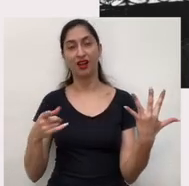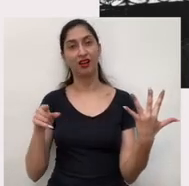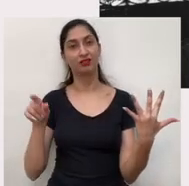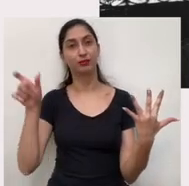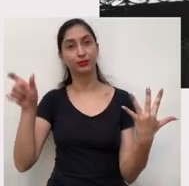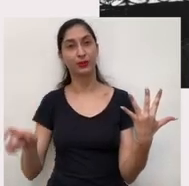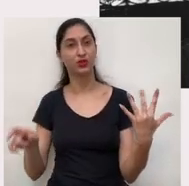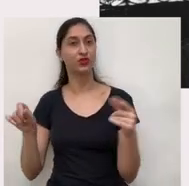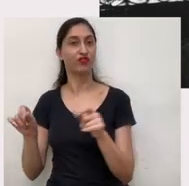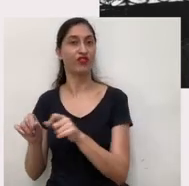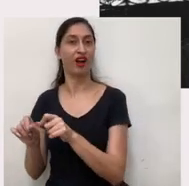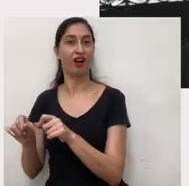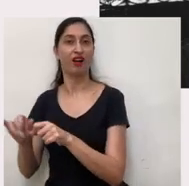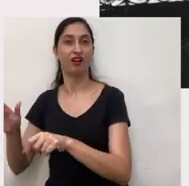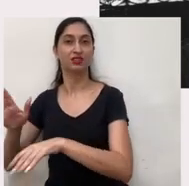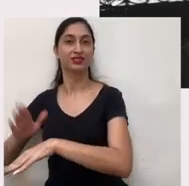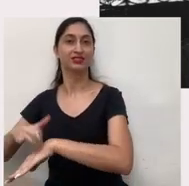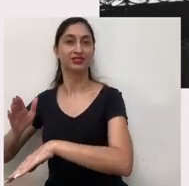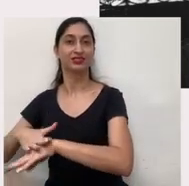pensar, né, uma coisa que